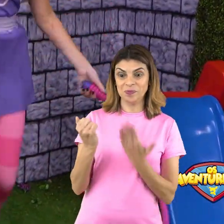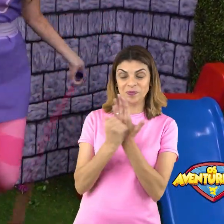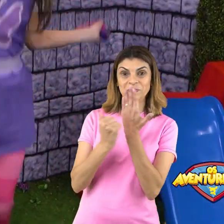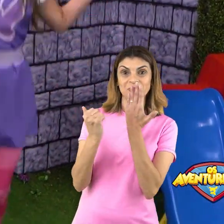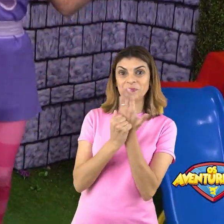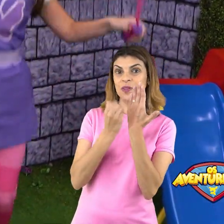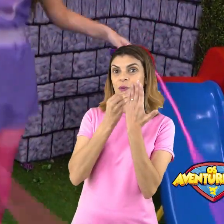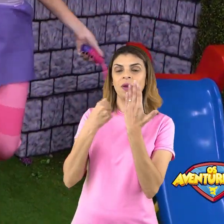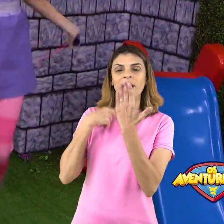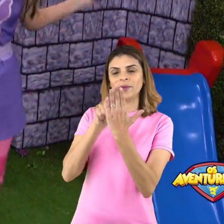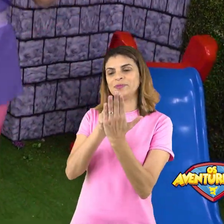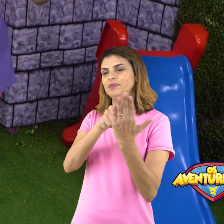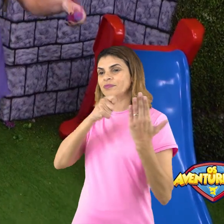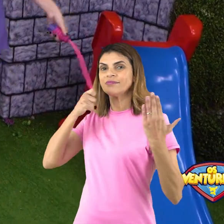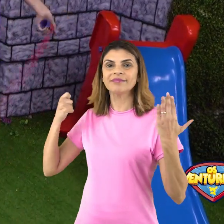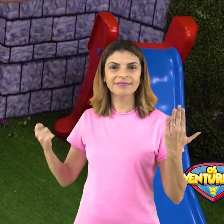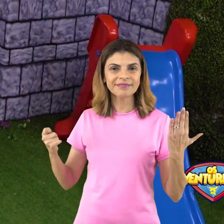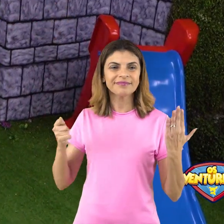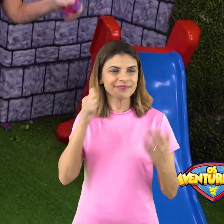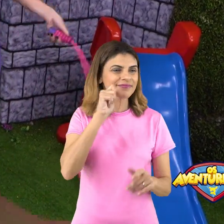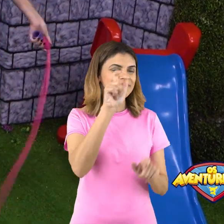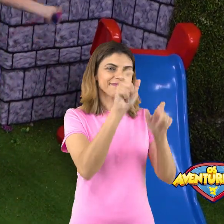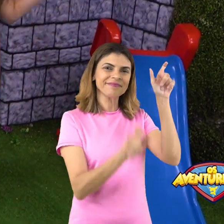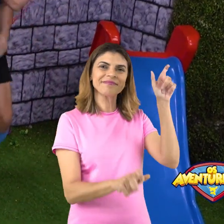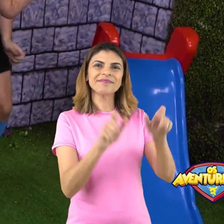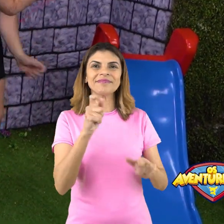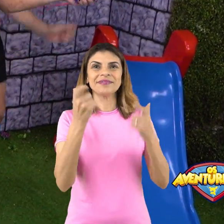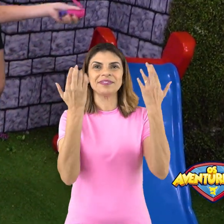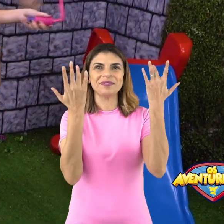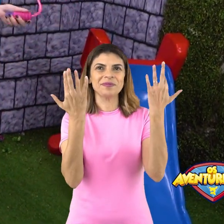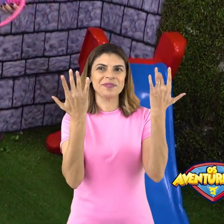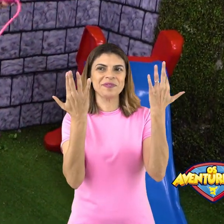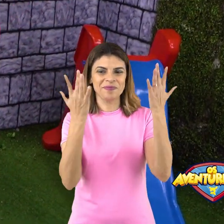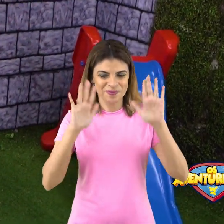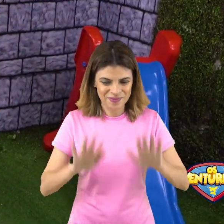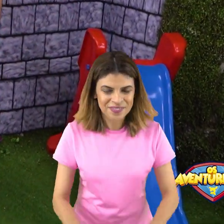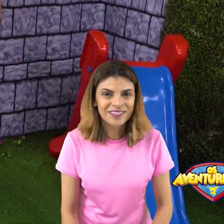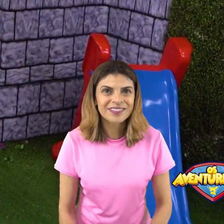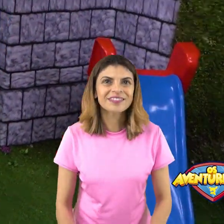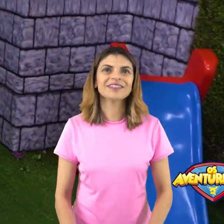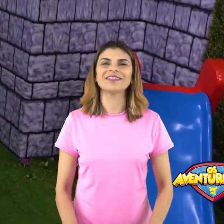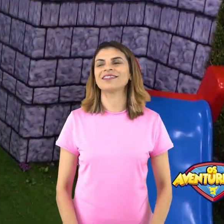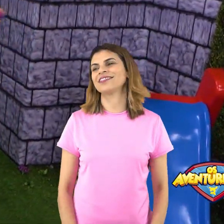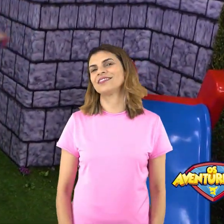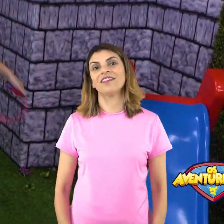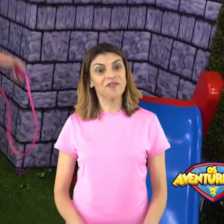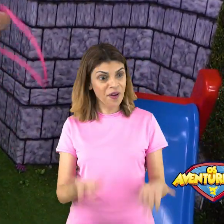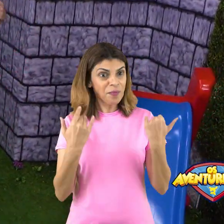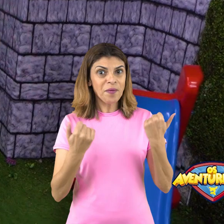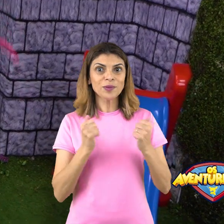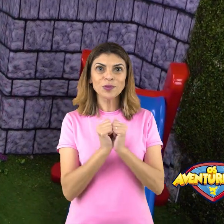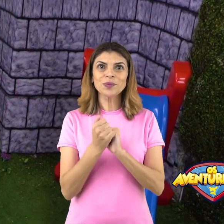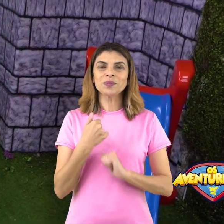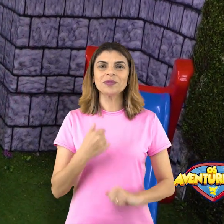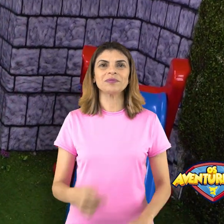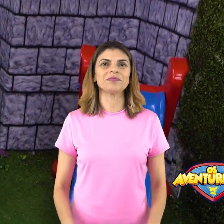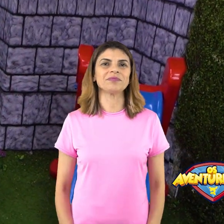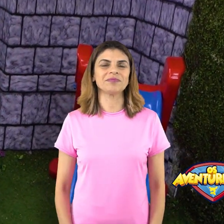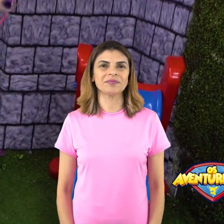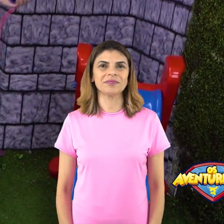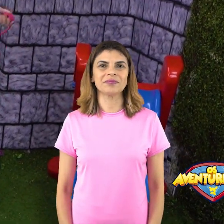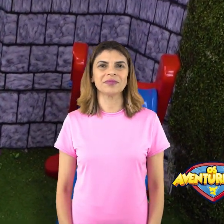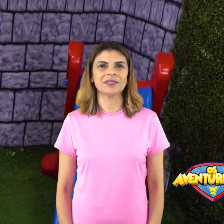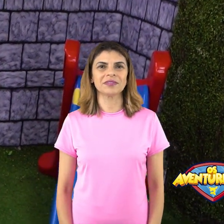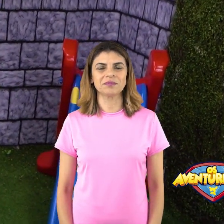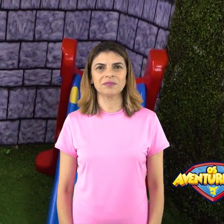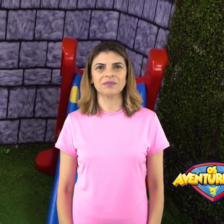eu abri. Senhoras e senhores, vamos. Pula comigo, vai. Tá bom, vou tentar, calma. Vai.